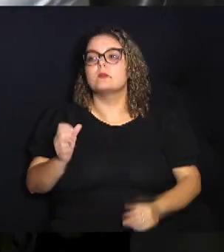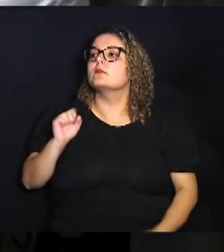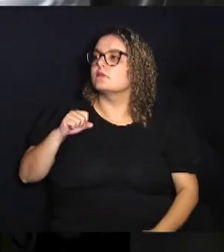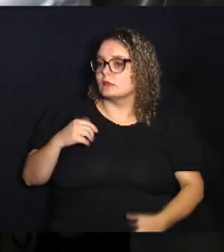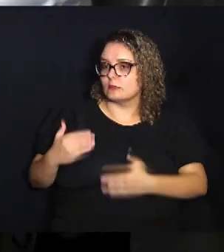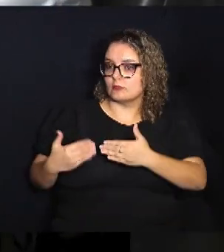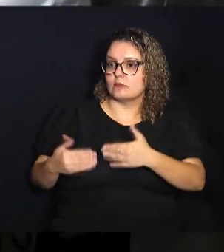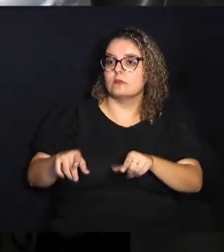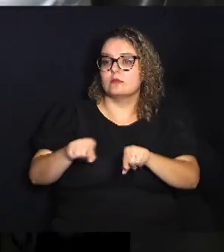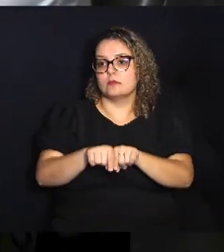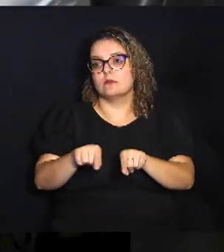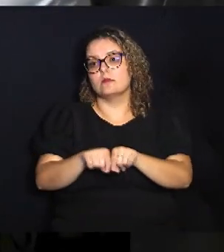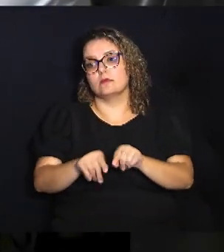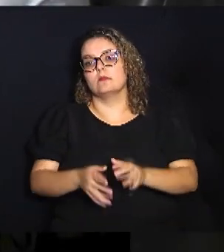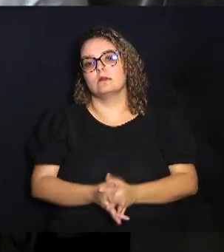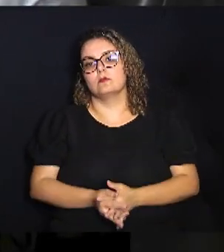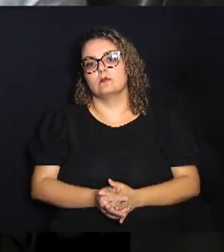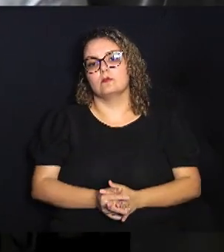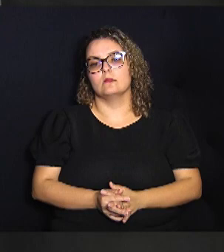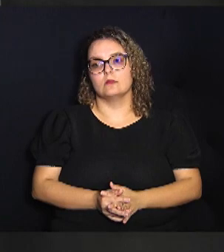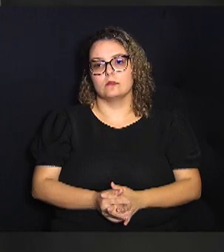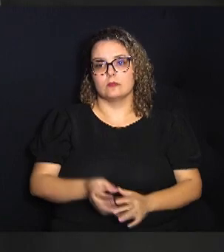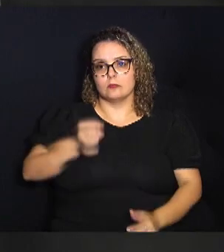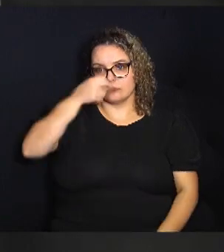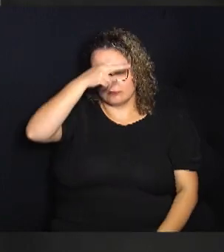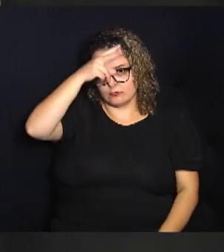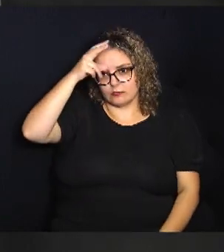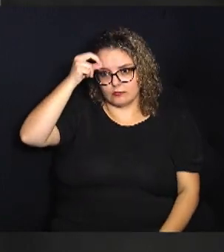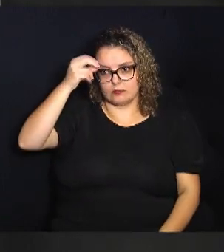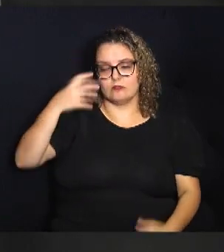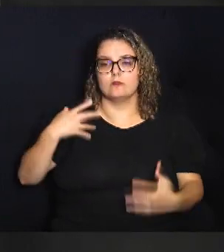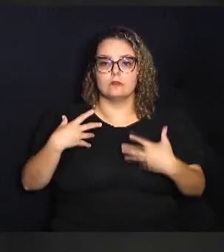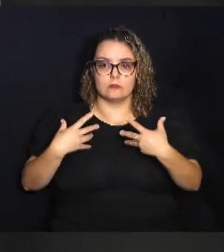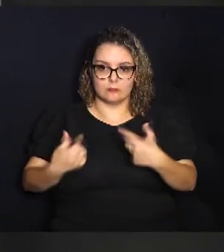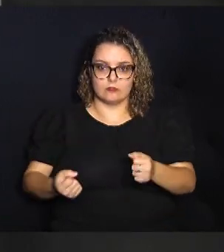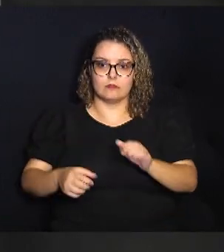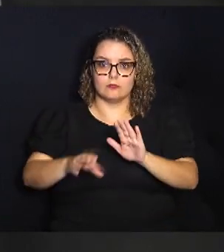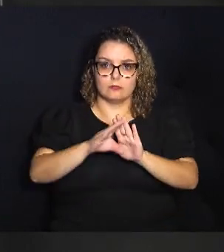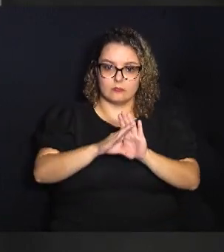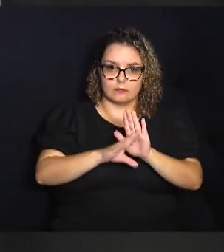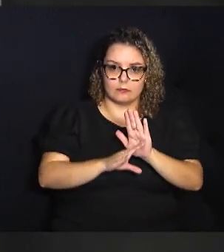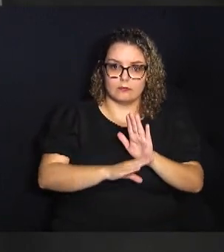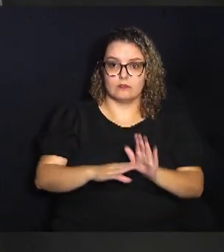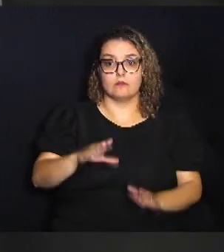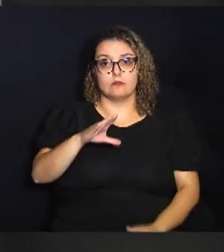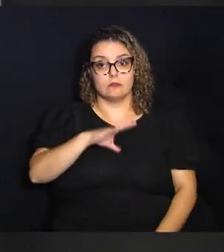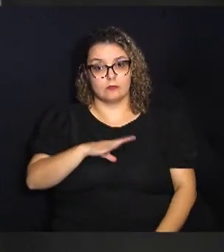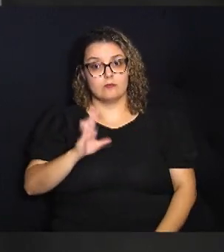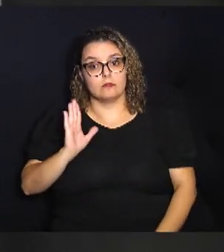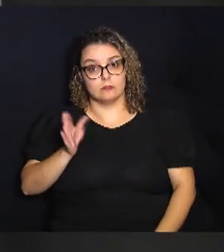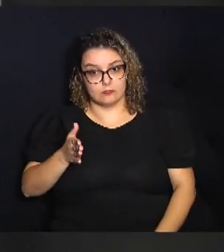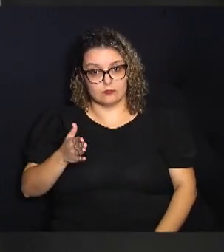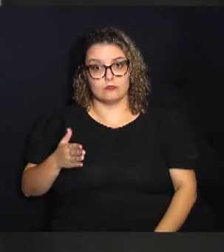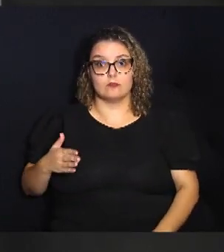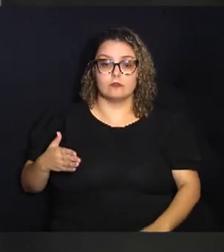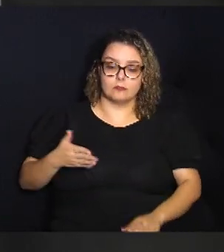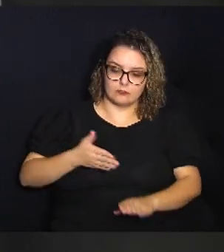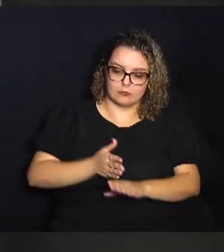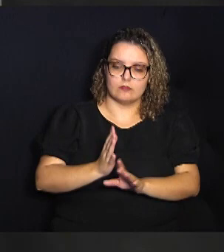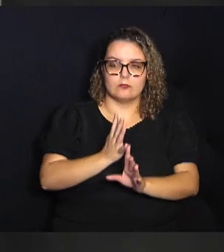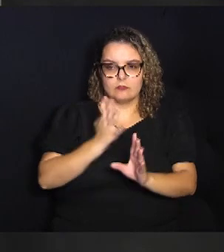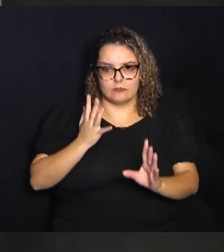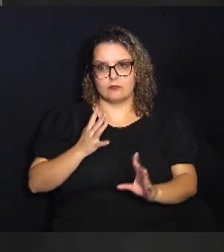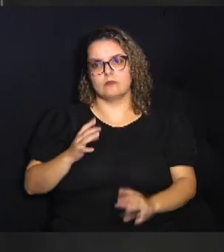também. Inclusive, o prefeito já aderiu a esse programa e o município de Campinas já entrou na fila para adquirir